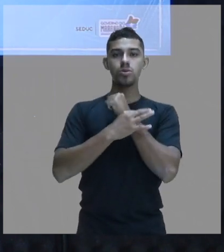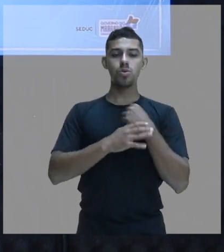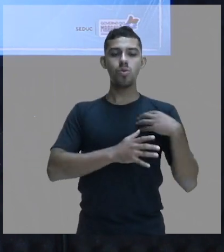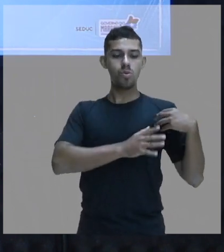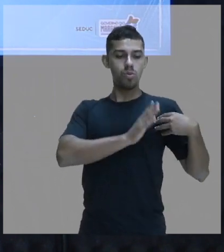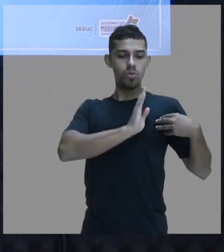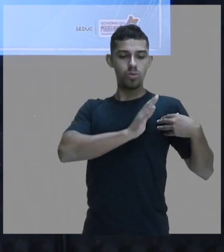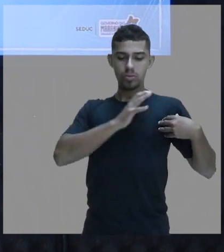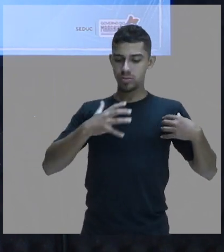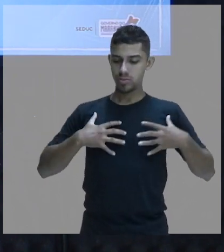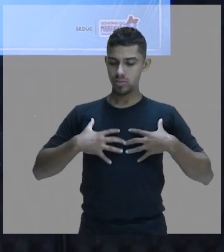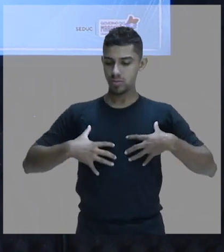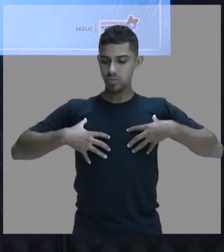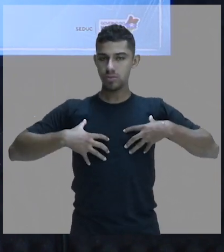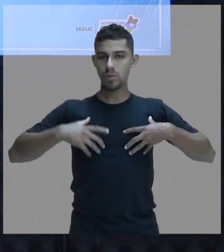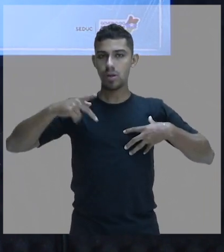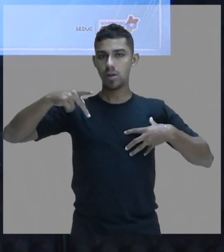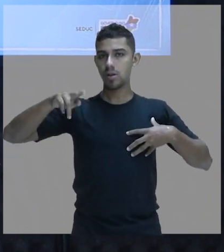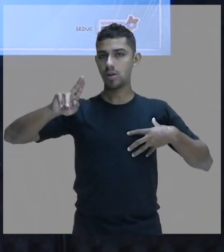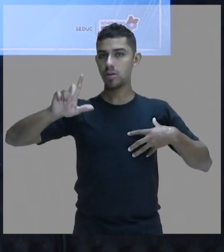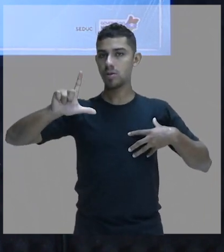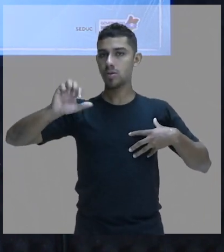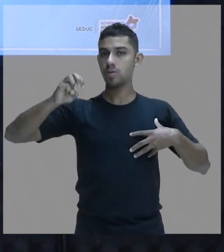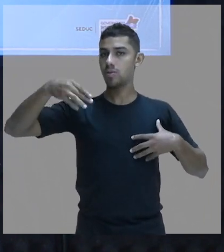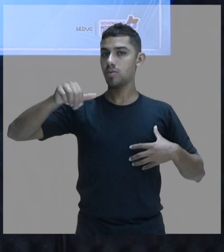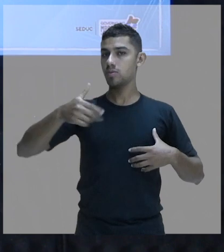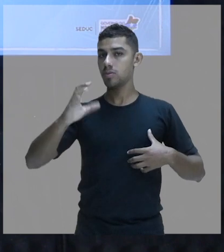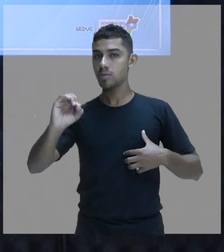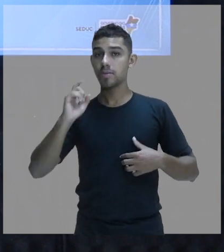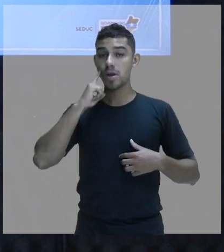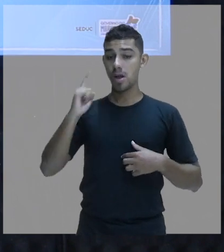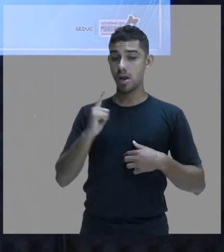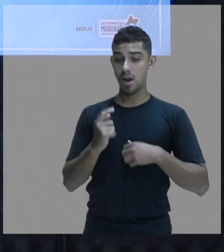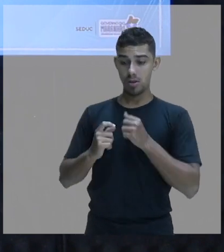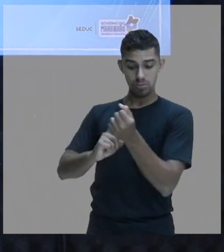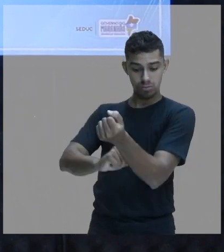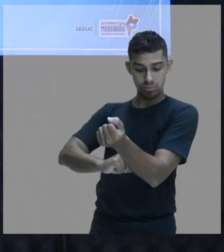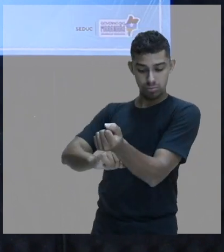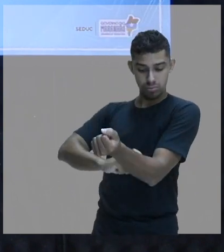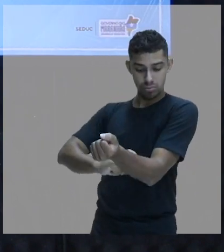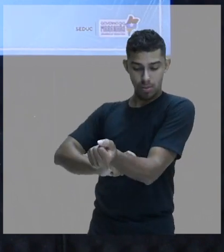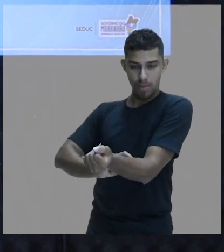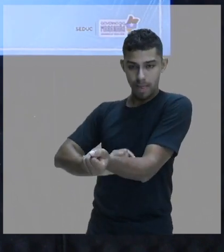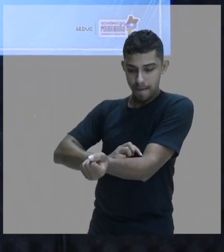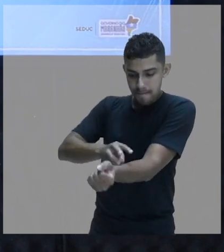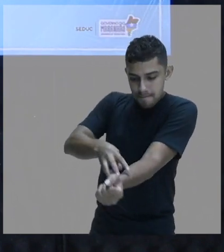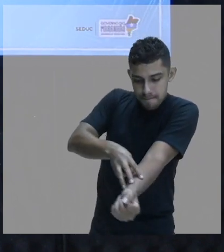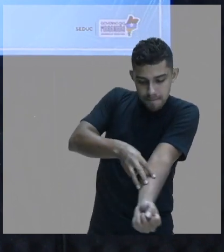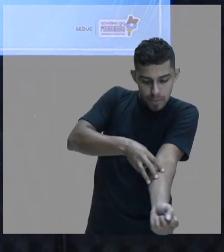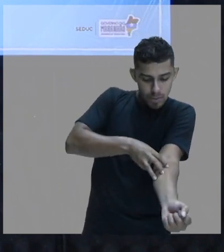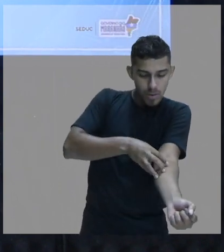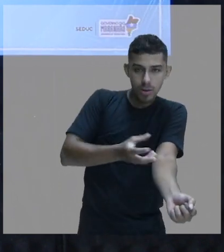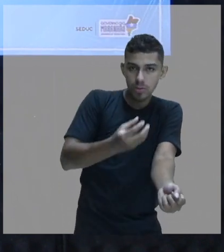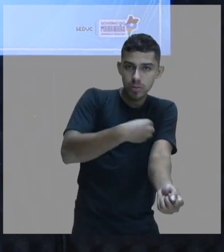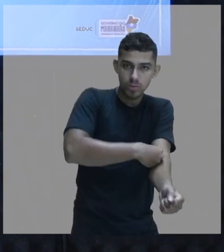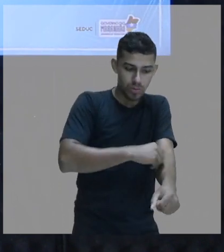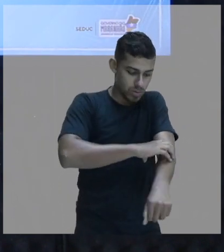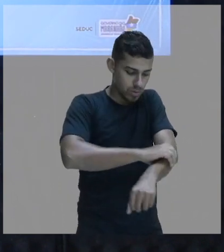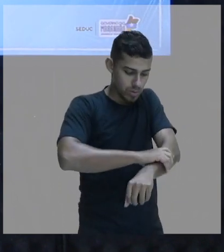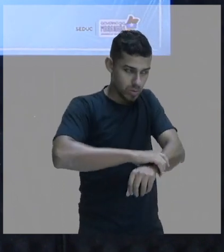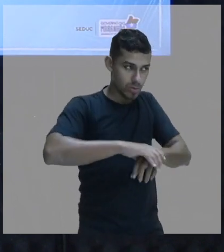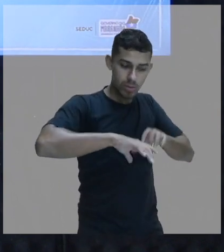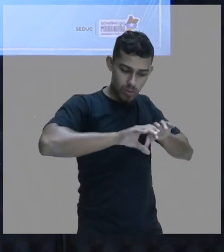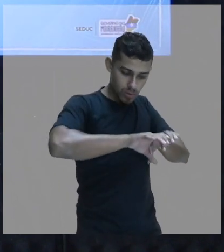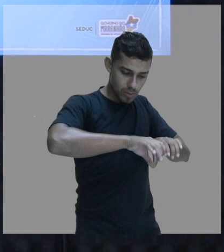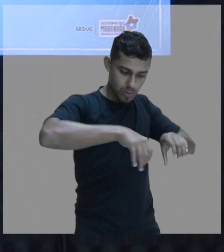de tecidos moles. Produção de células sanguíneas. É dentro dos ossos, pessoal, que existe a